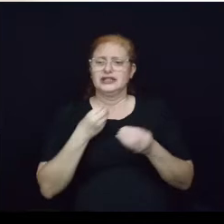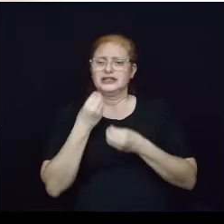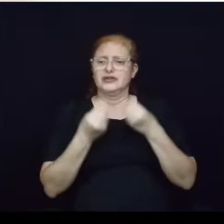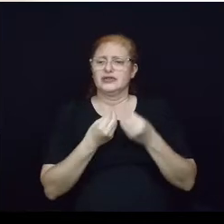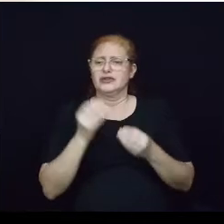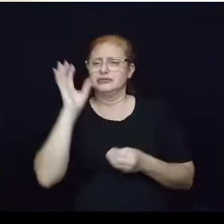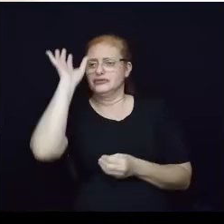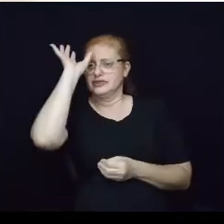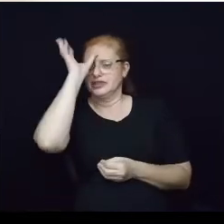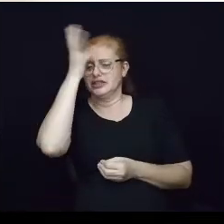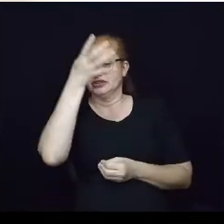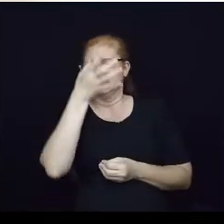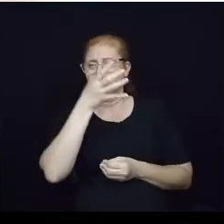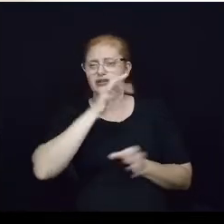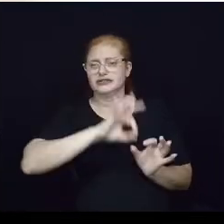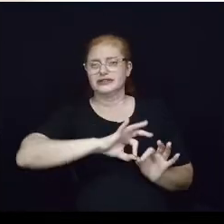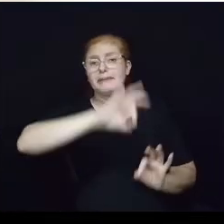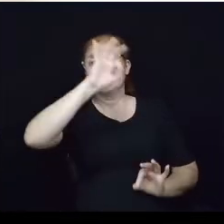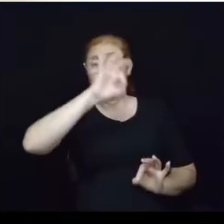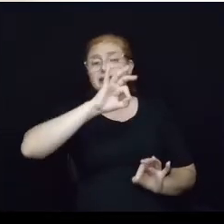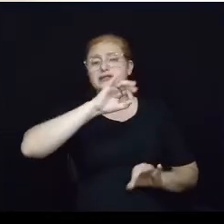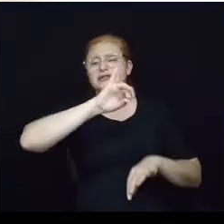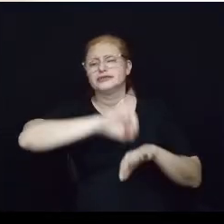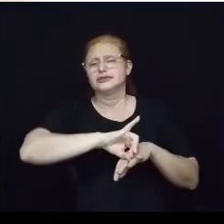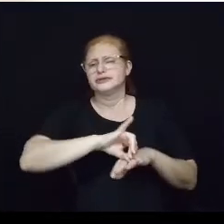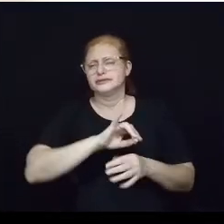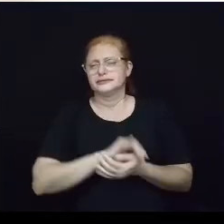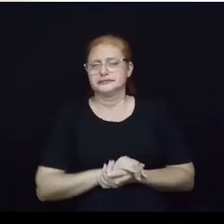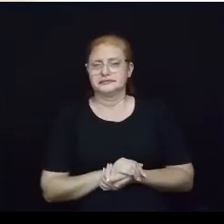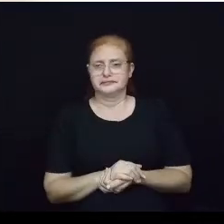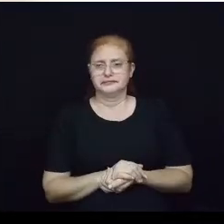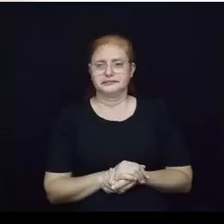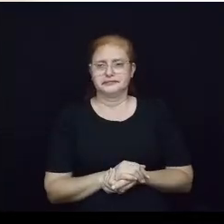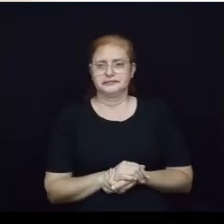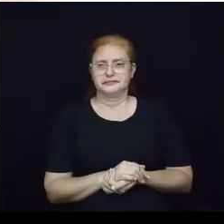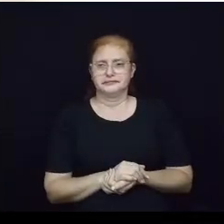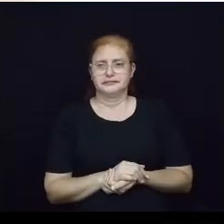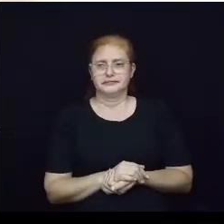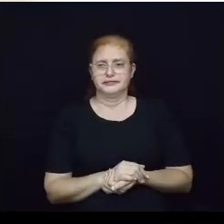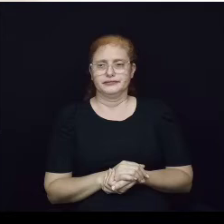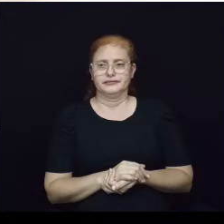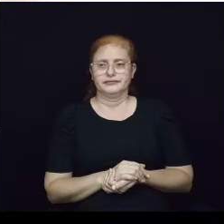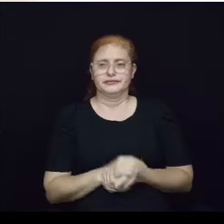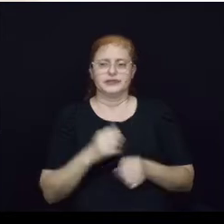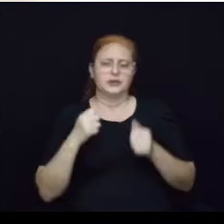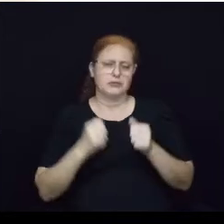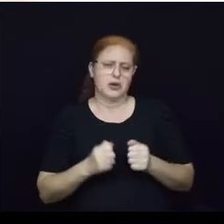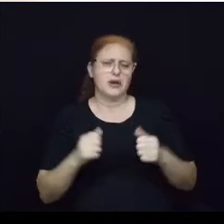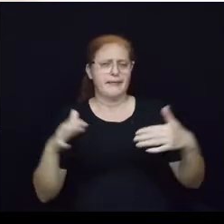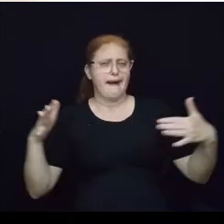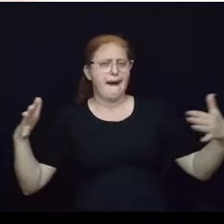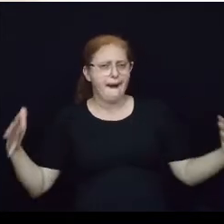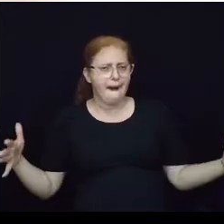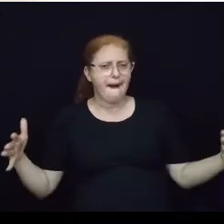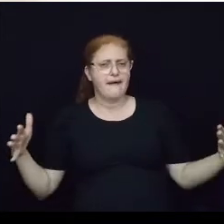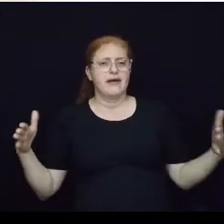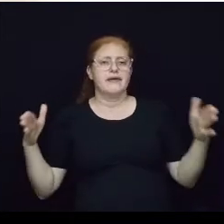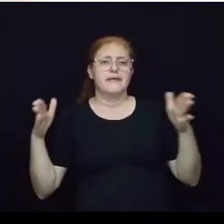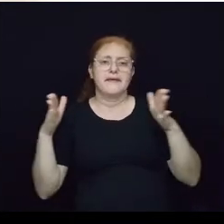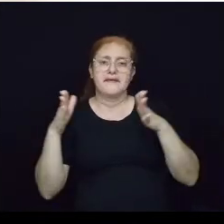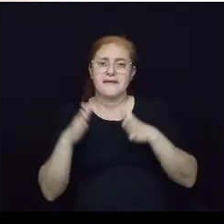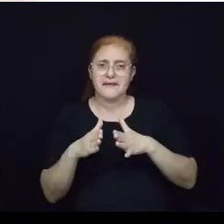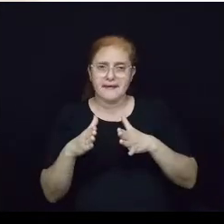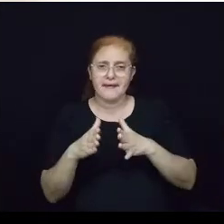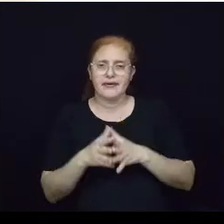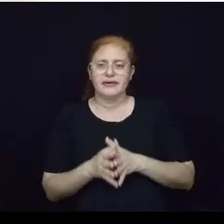que tu decides a dimensão da peça? Se ela vai ter essa dimensão, ela poderia ser maior, ela poderia ser